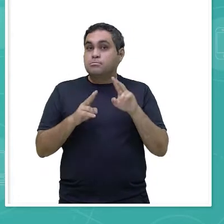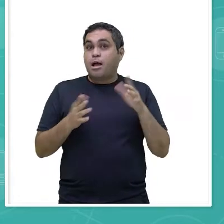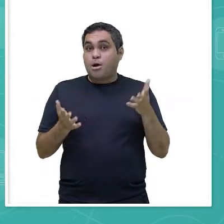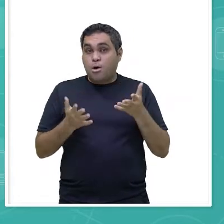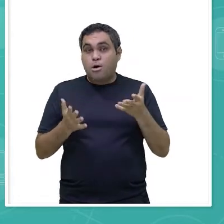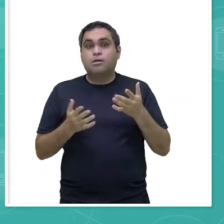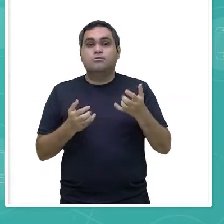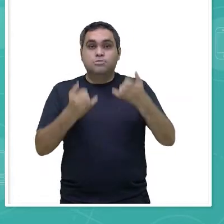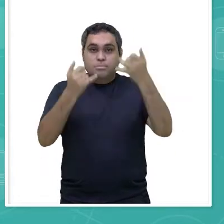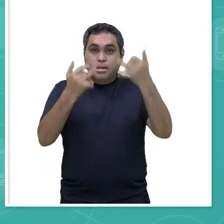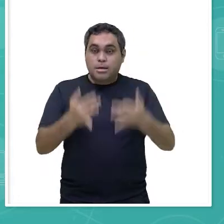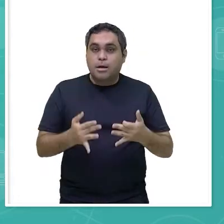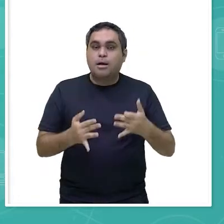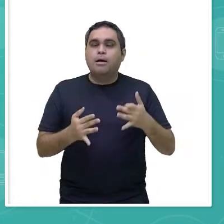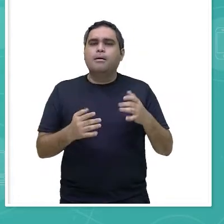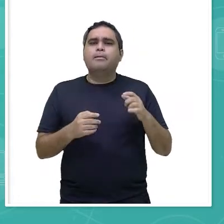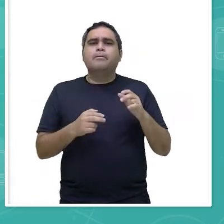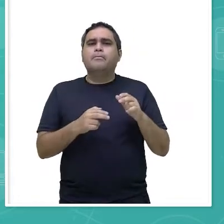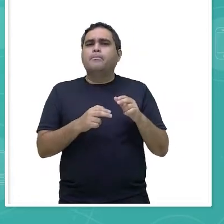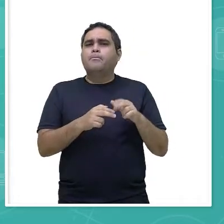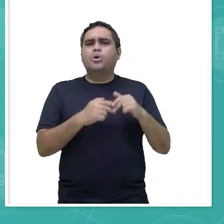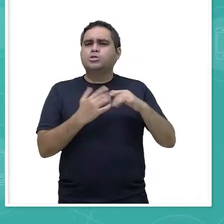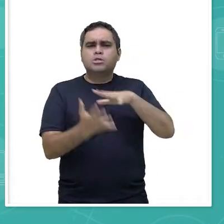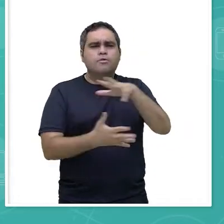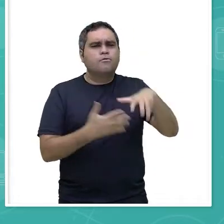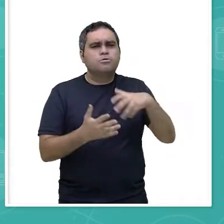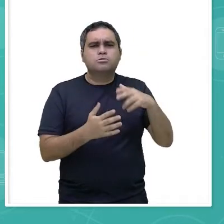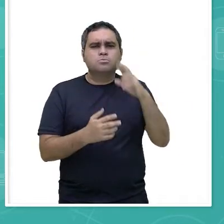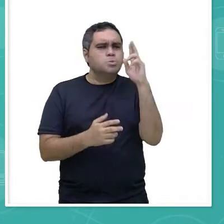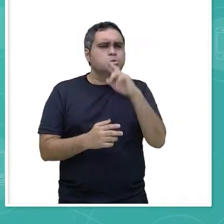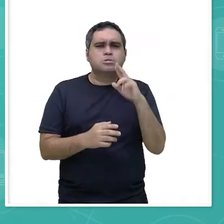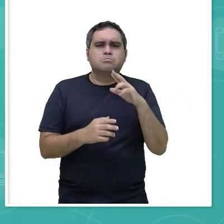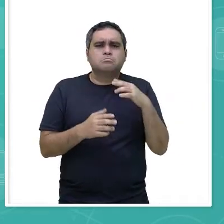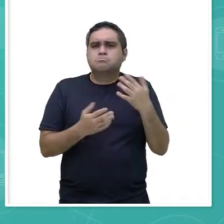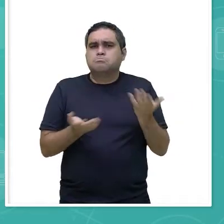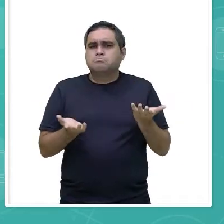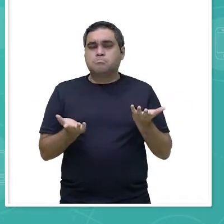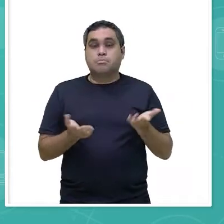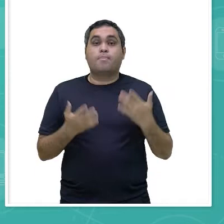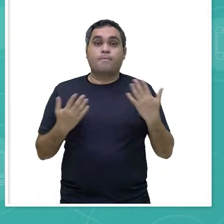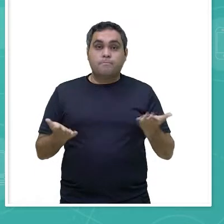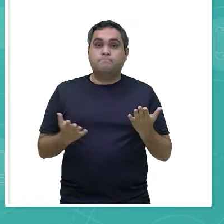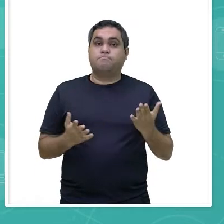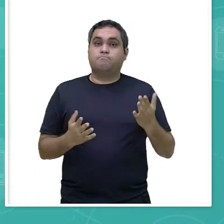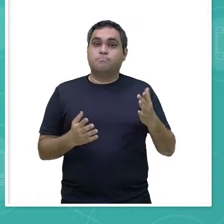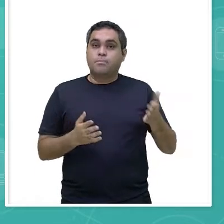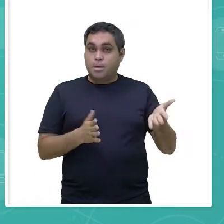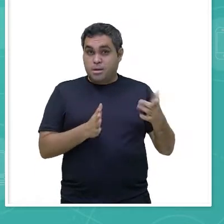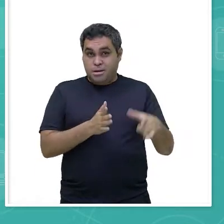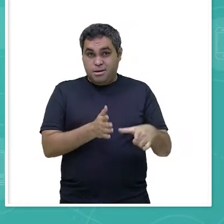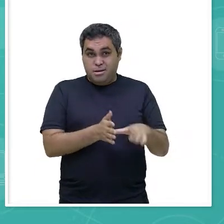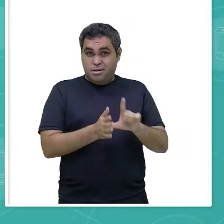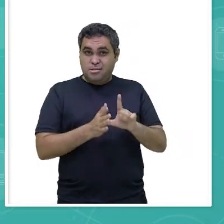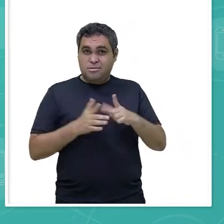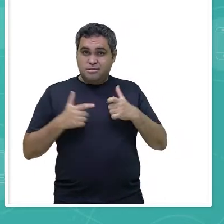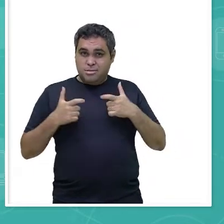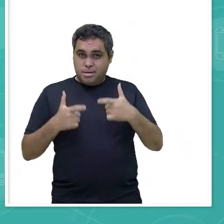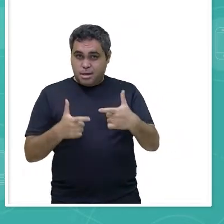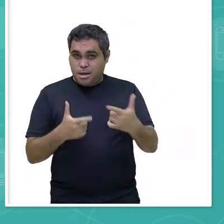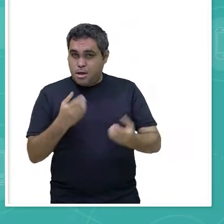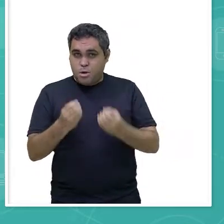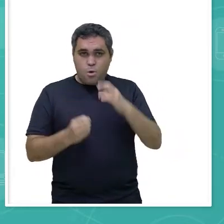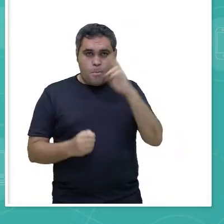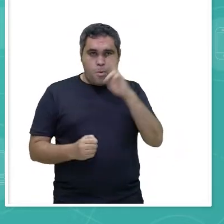para que a Revolução Russa acontecesse em 17? Então vamos lá? Como é que a Rússia era antes da guerra? Tomem nota aí,